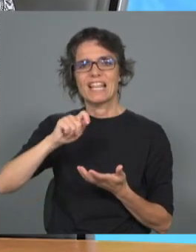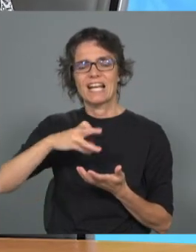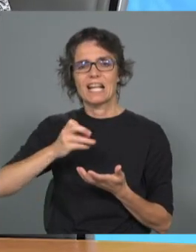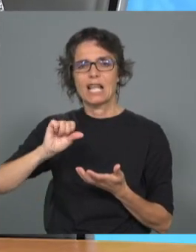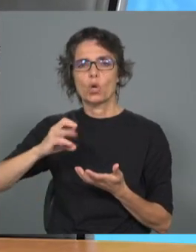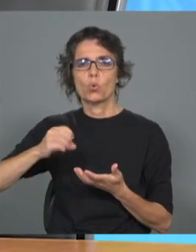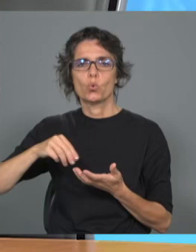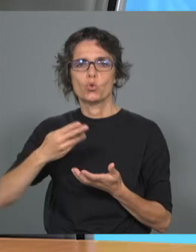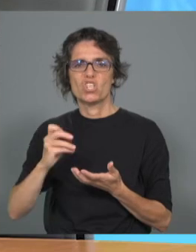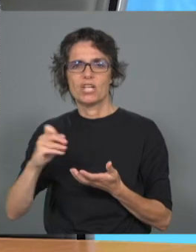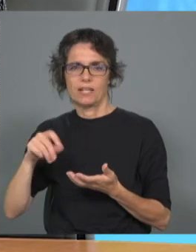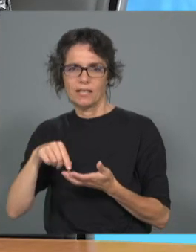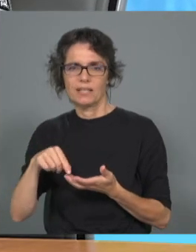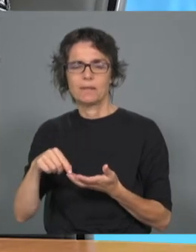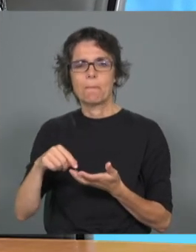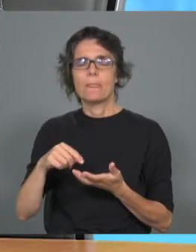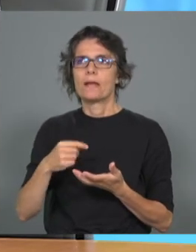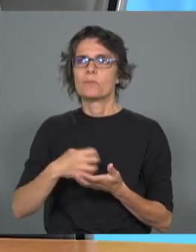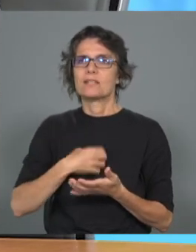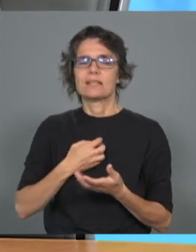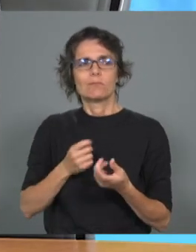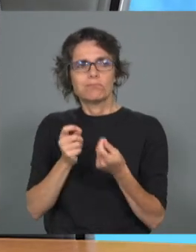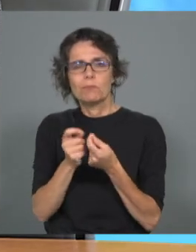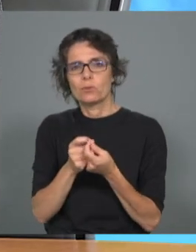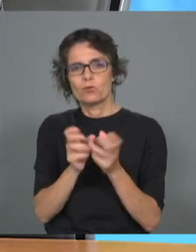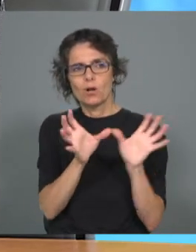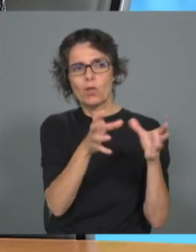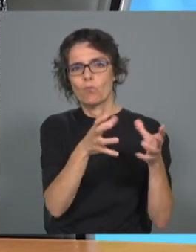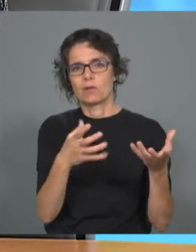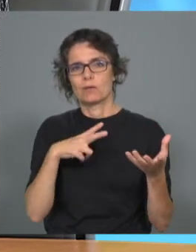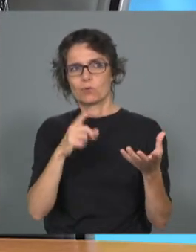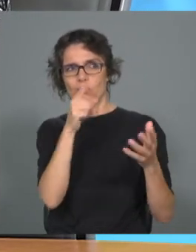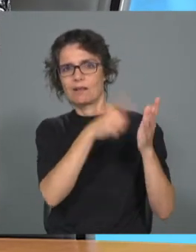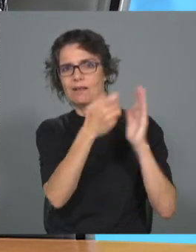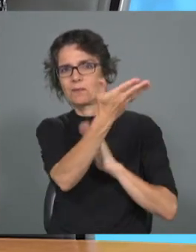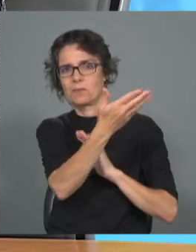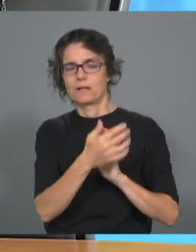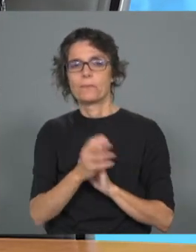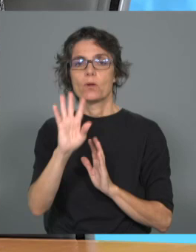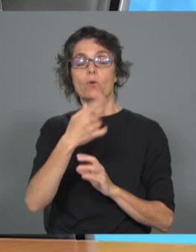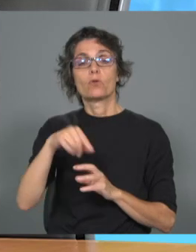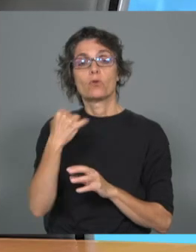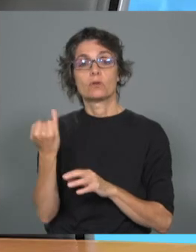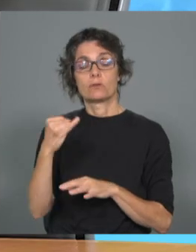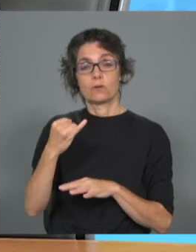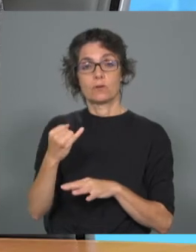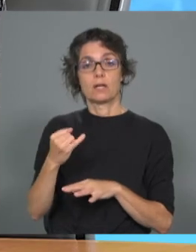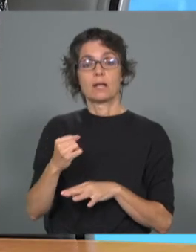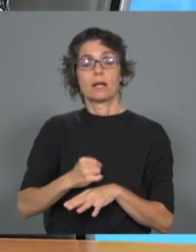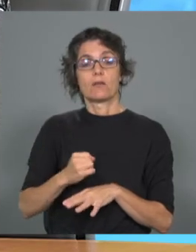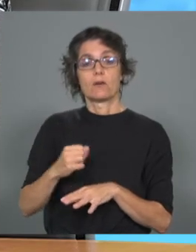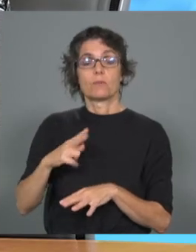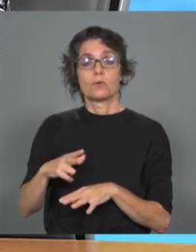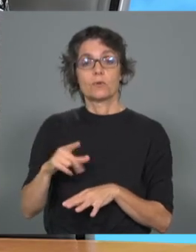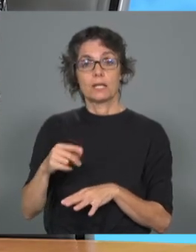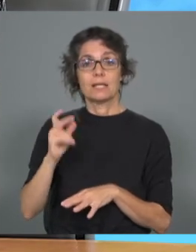porque é isso mesmo, é esta proximidade. Estava-me aqui a recordar que quando nós celebramos, a Obra Católica celebrou 60 anos há pouco tempo,